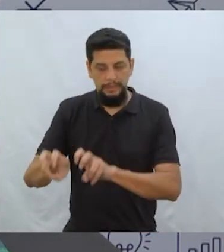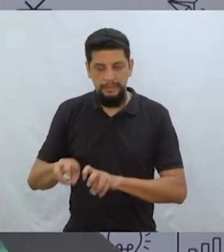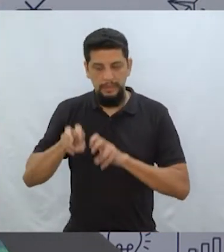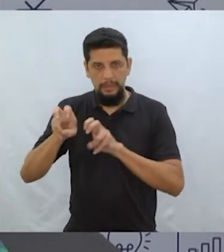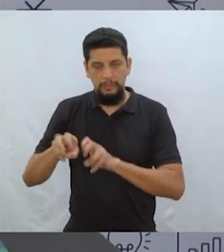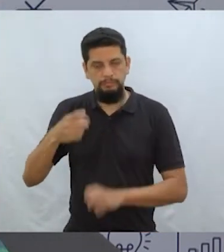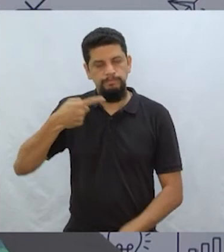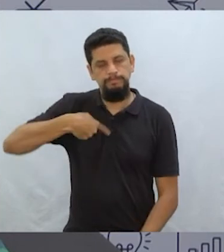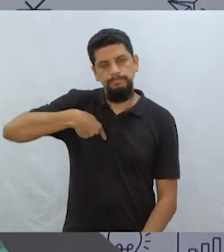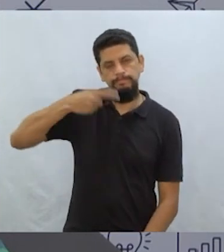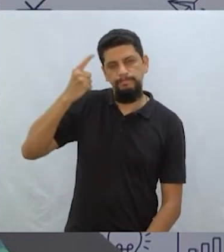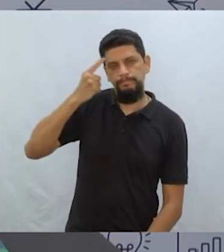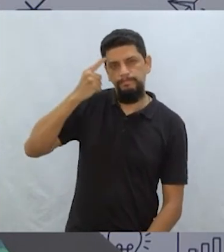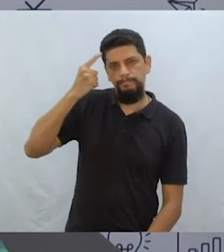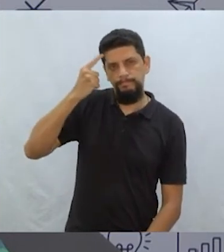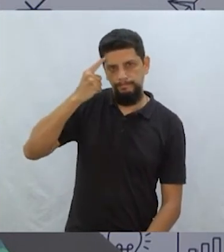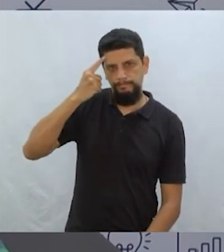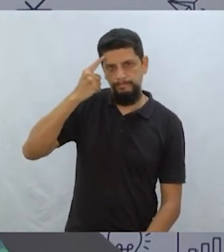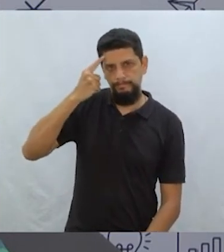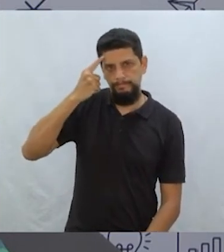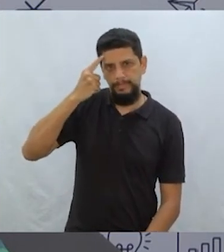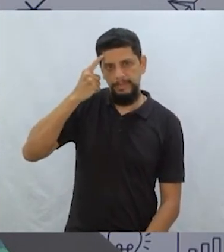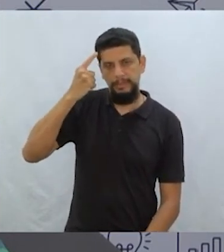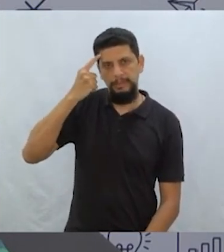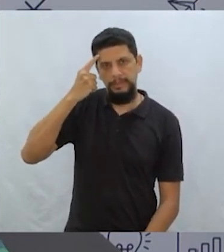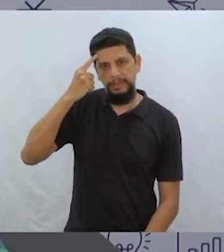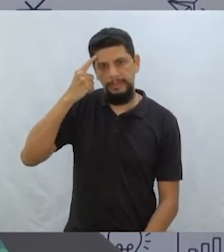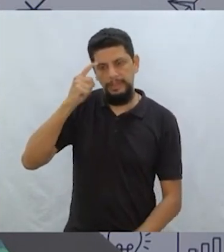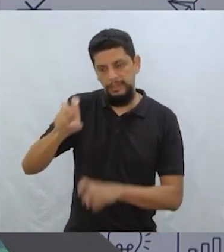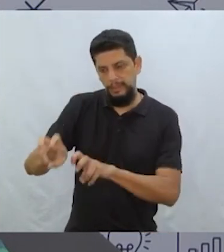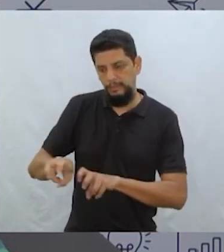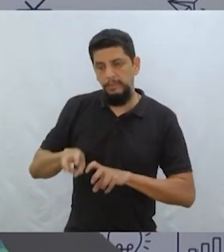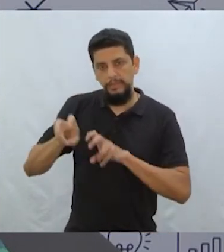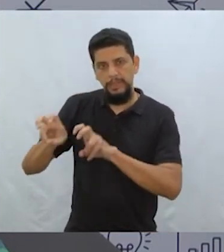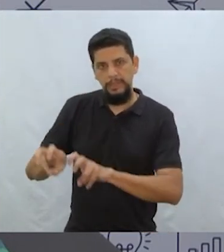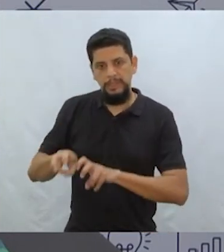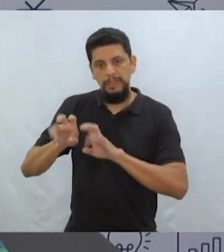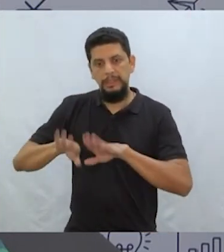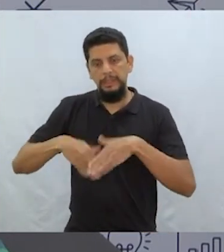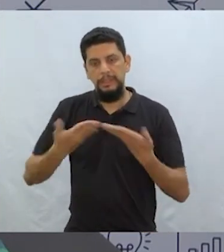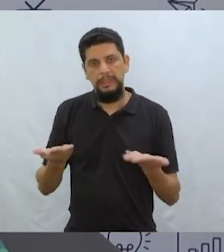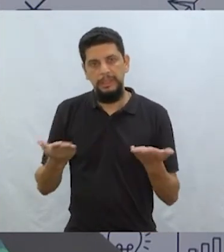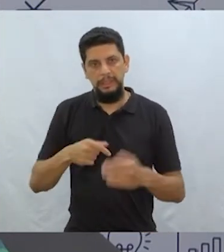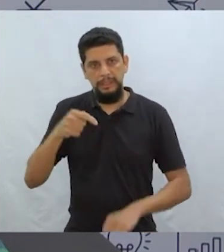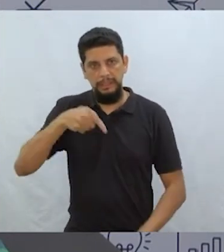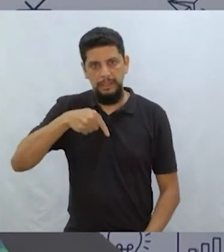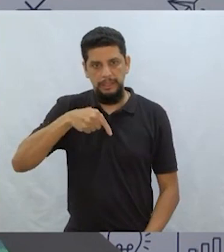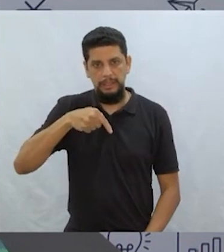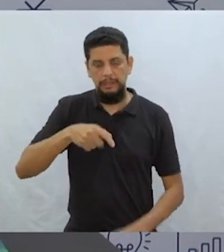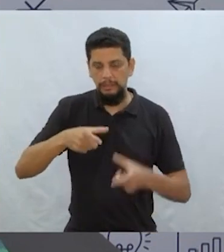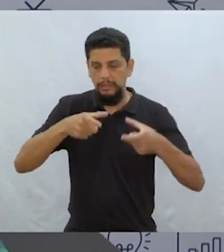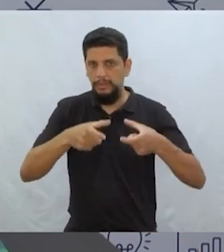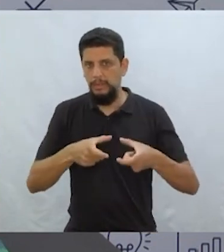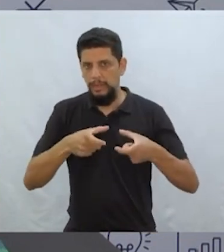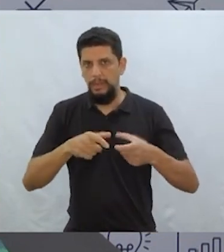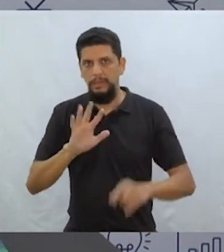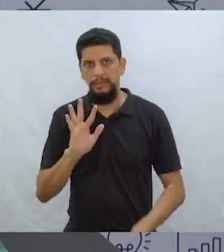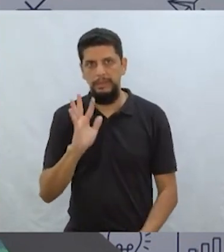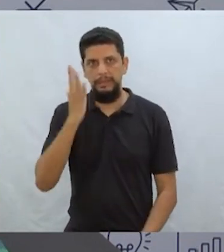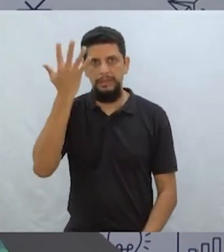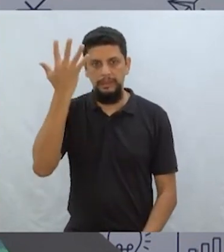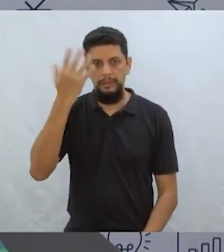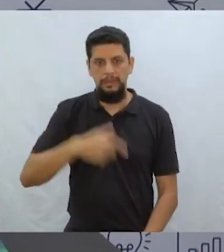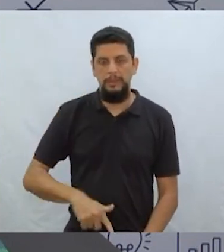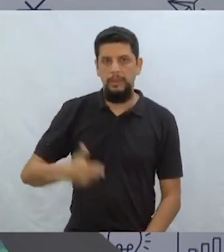fazenda que nós imaginamos lá no início nós imaginamos aquela fazenda então é nesse local que